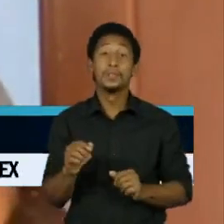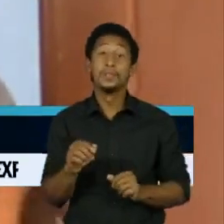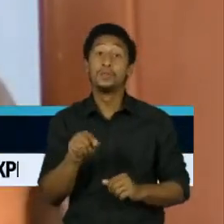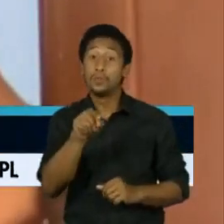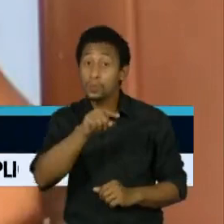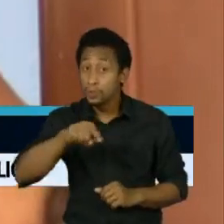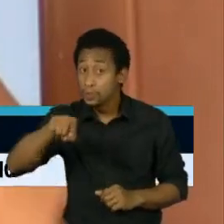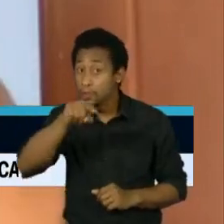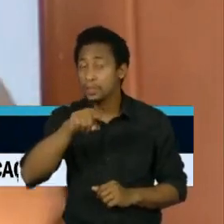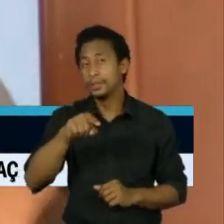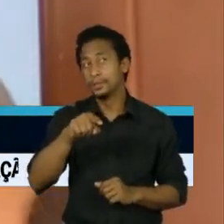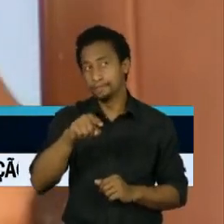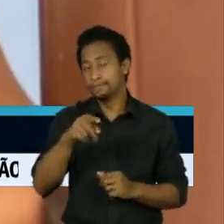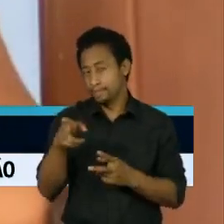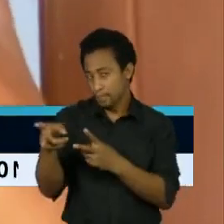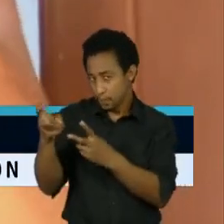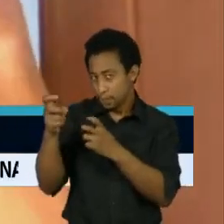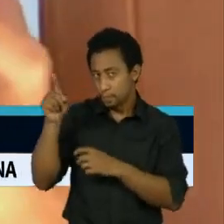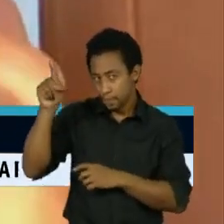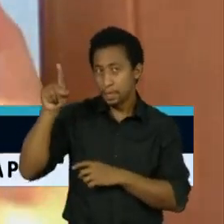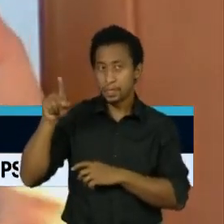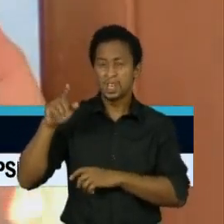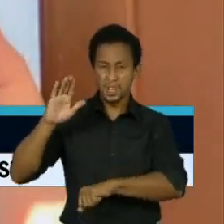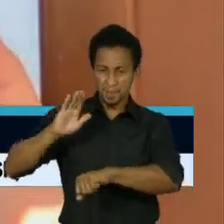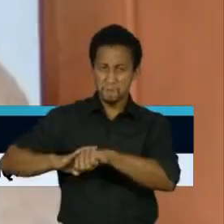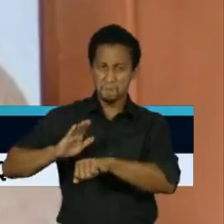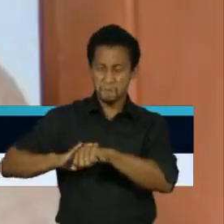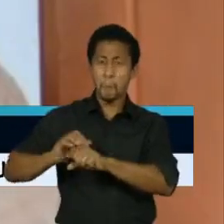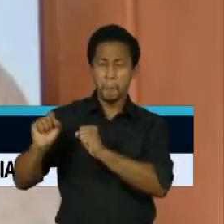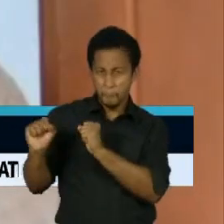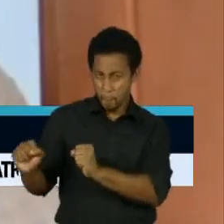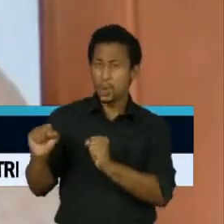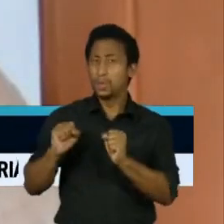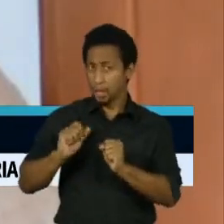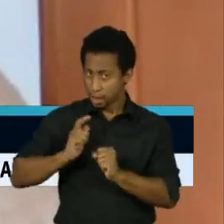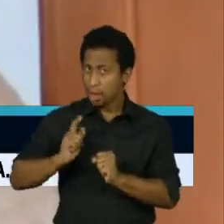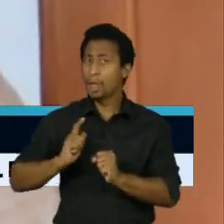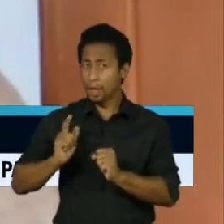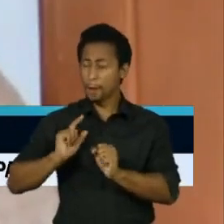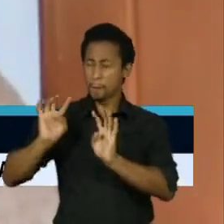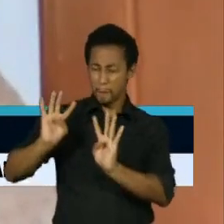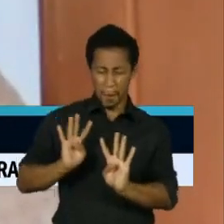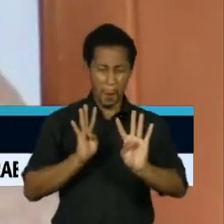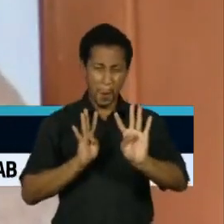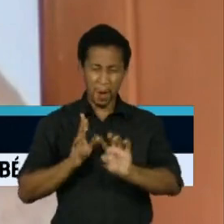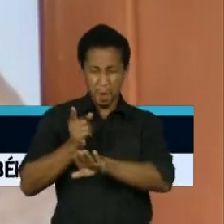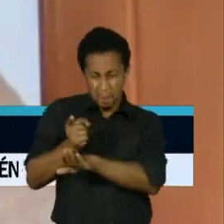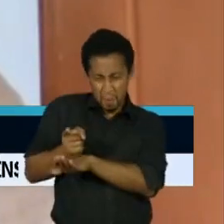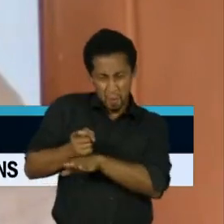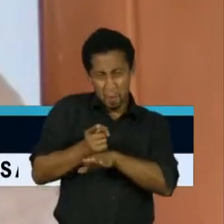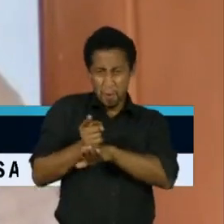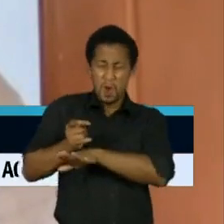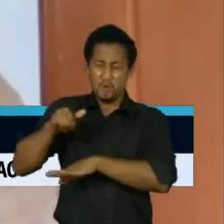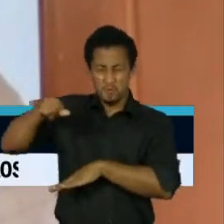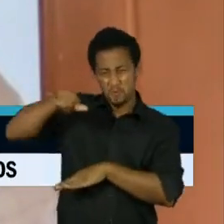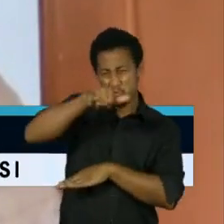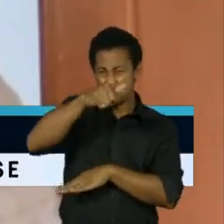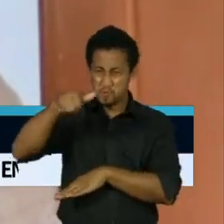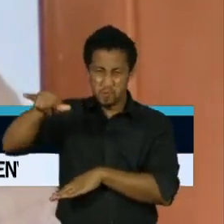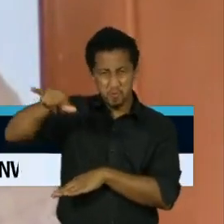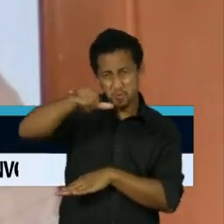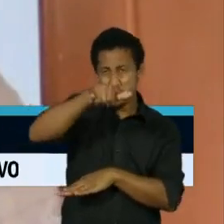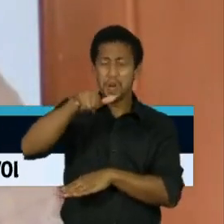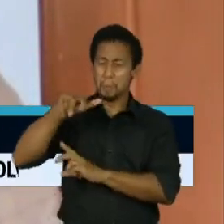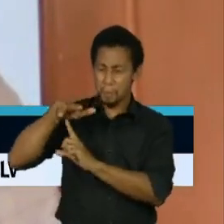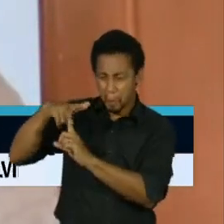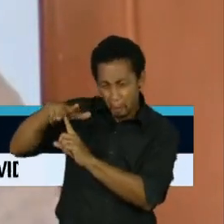utilizar sempre uma capacidade grande de poder de fogo, a utilização pesada de campanhas de operações de informação, ou seja,